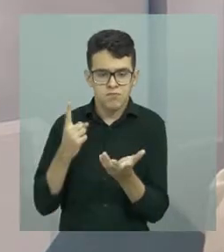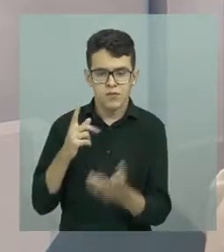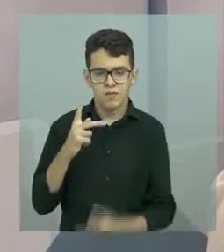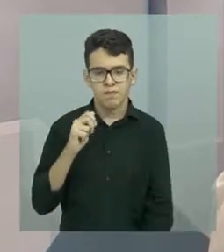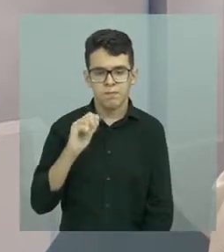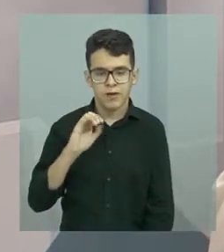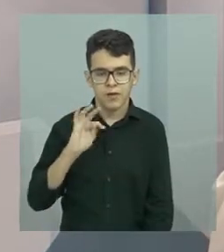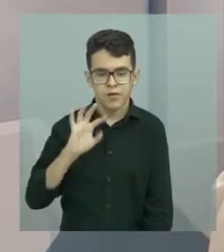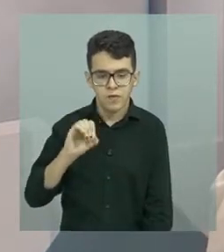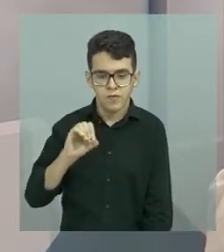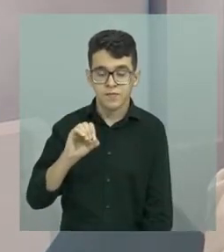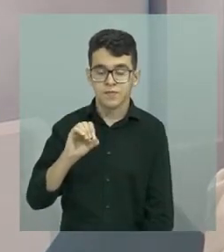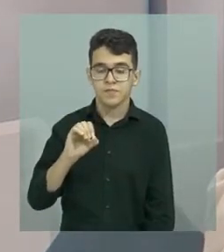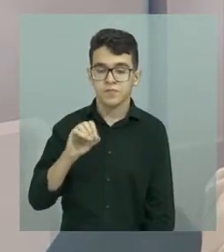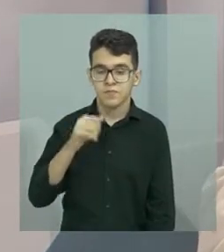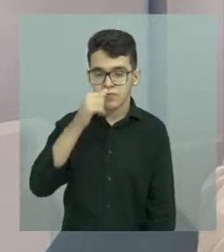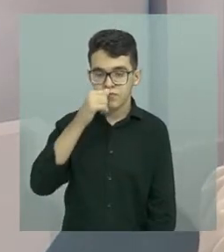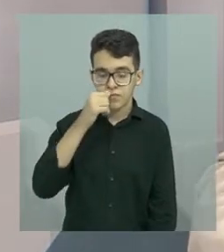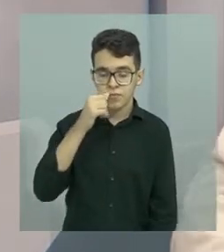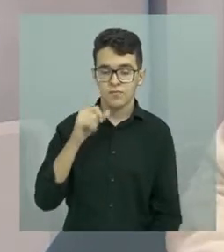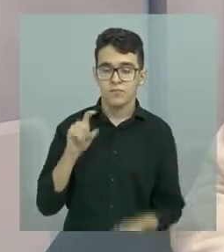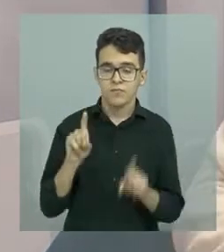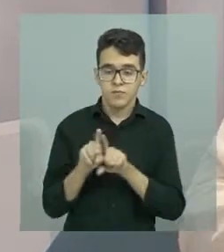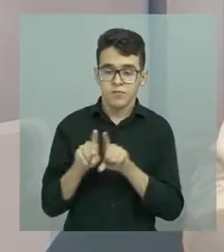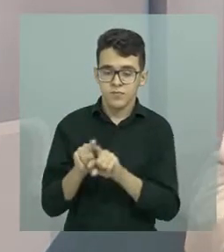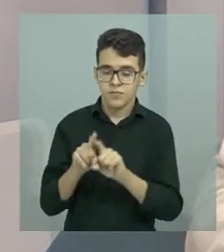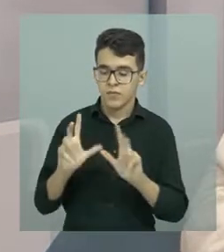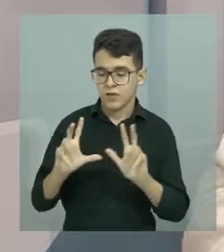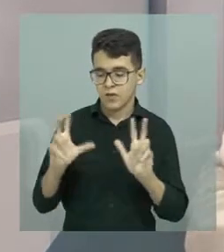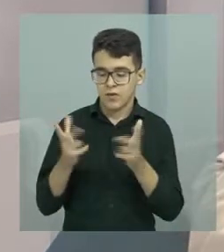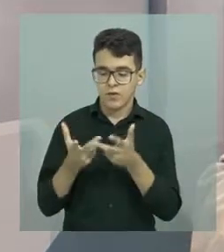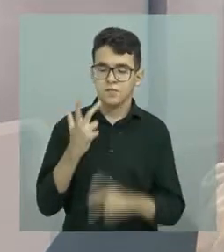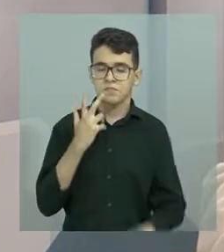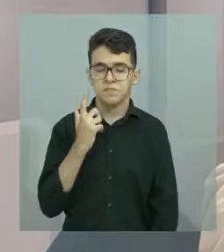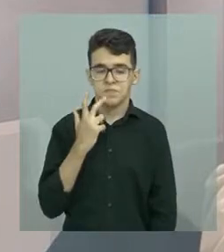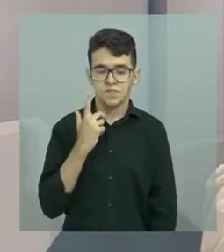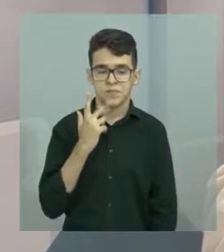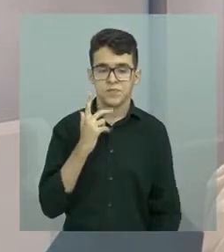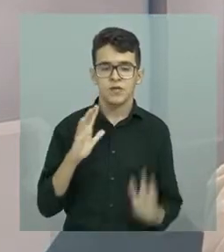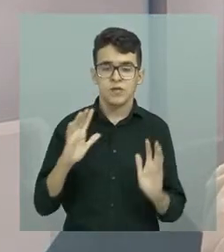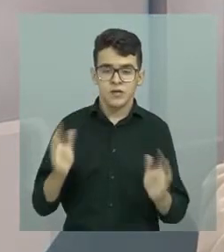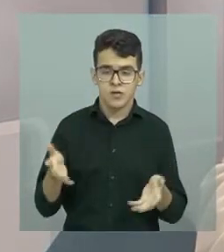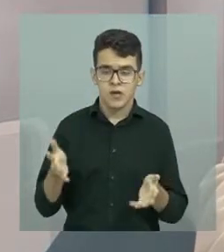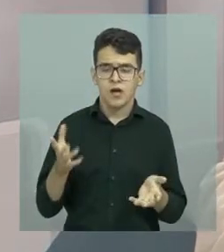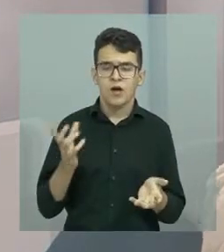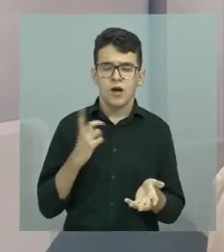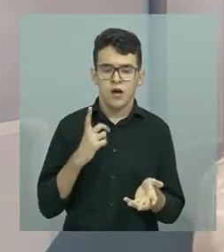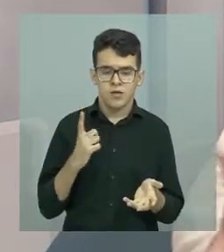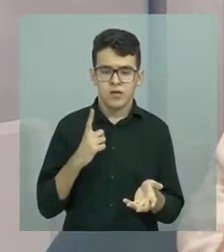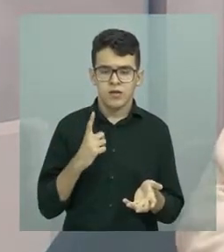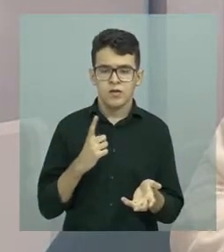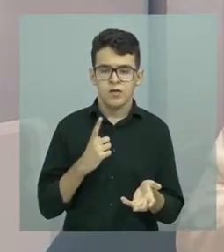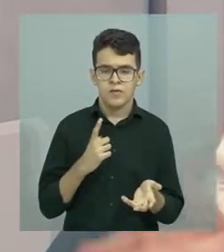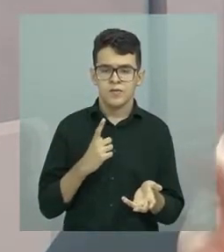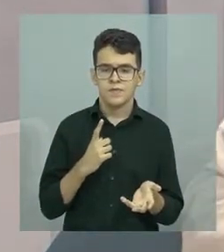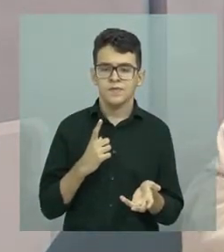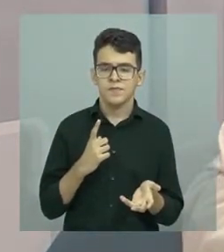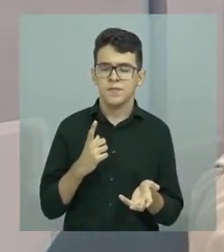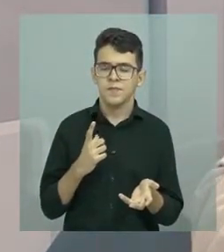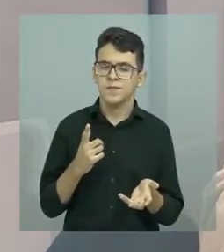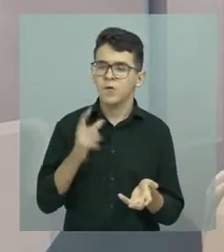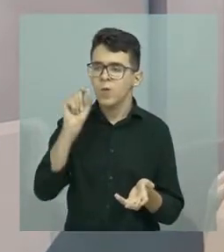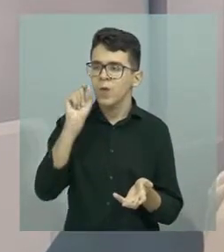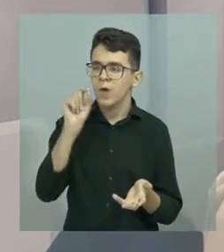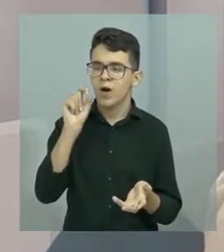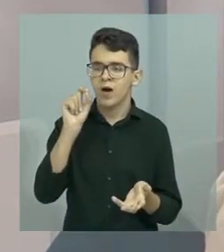iniciativas. A Câmara Municipal tem colocado também as suas estruturas a serviço também